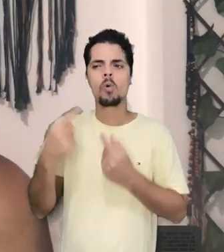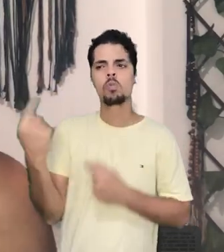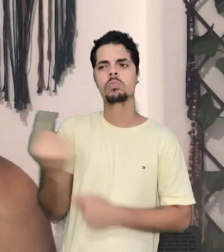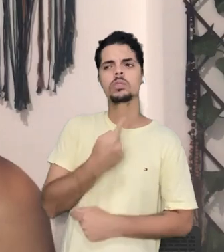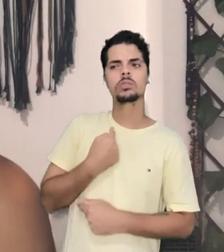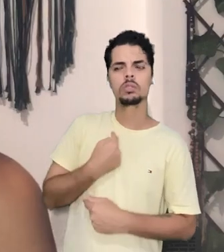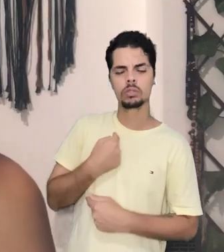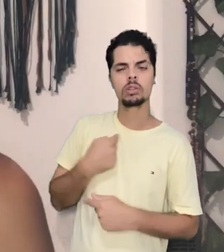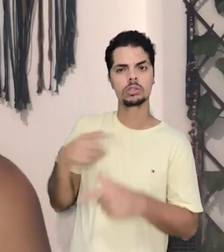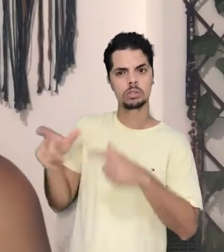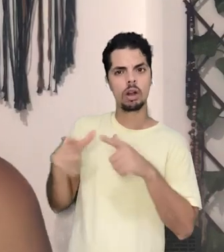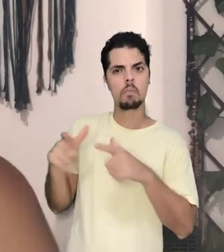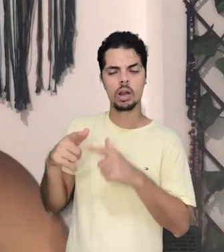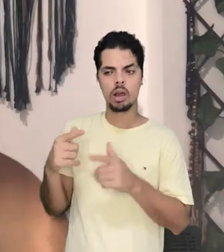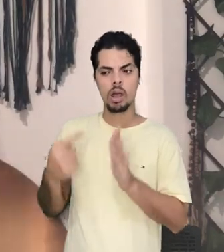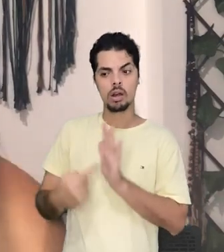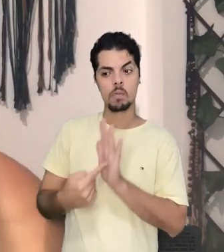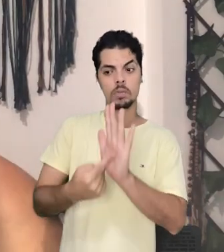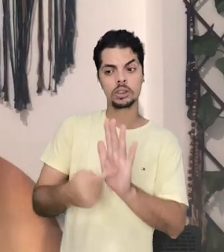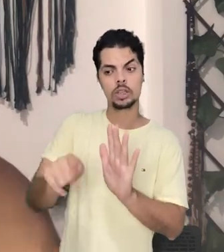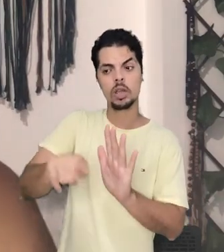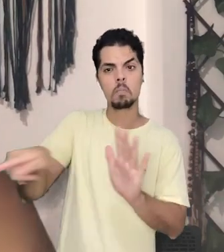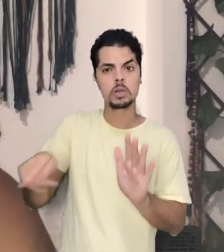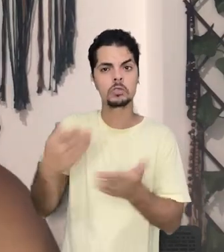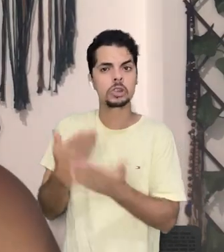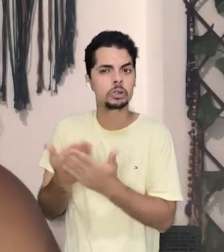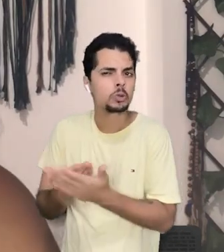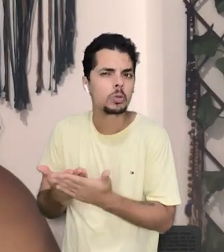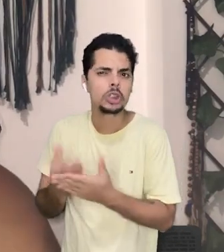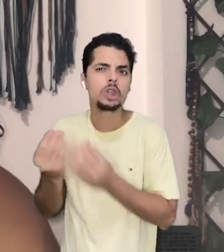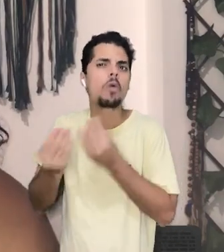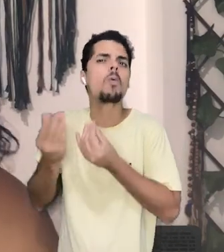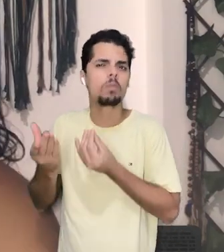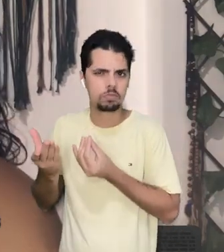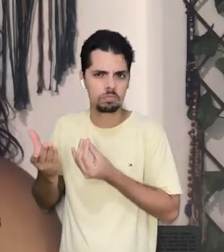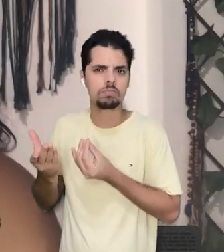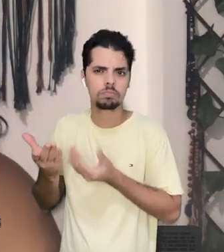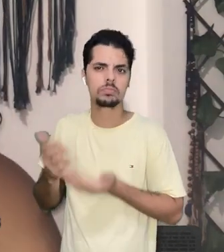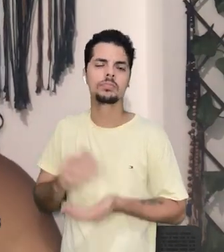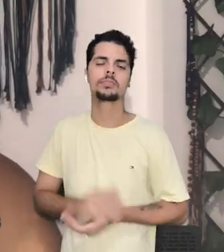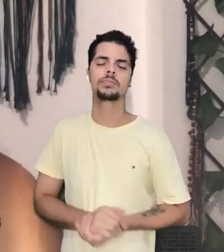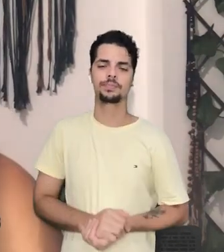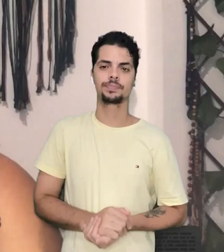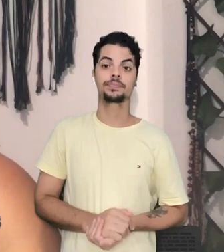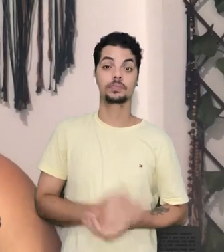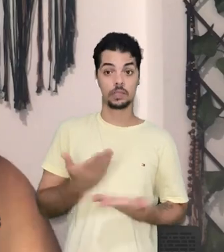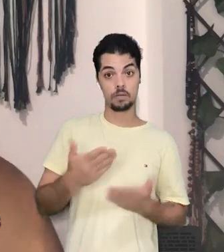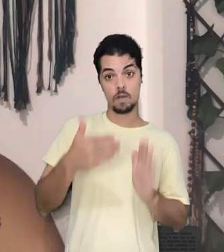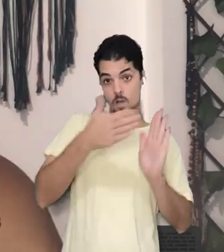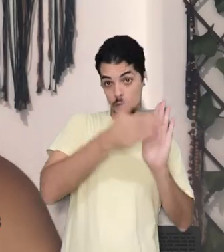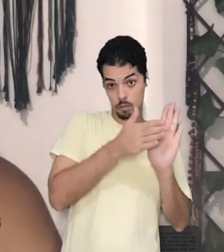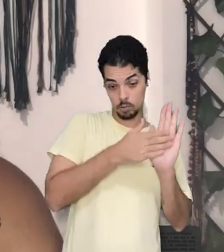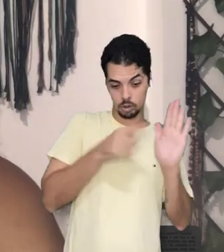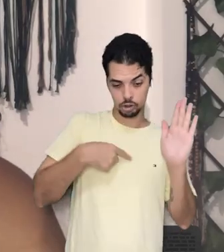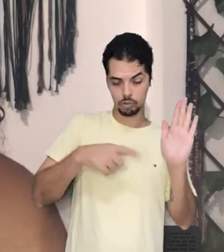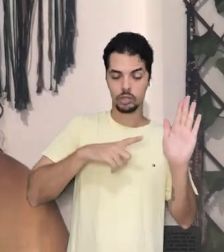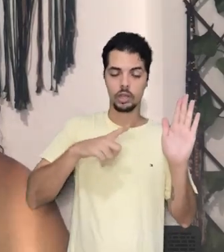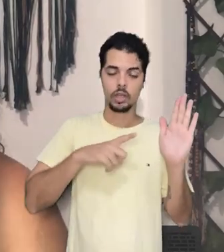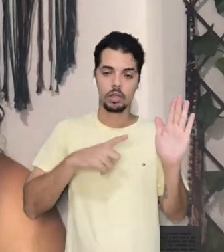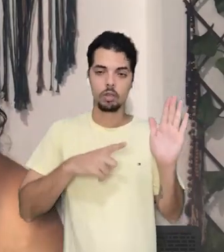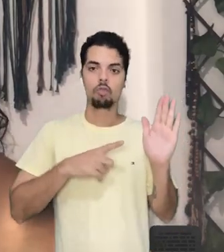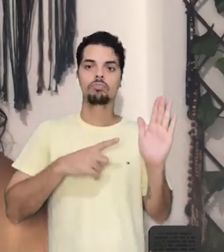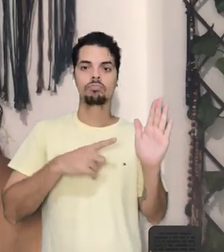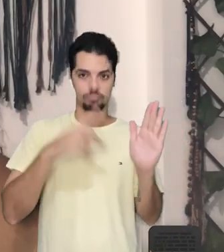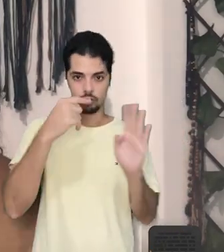nós podemos trabalhar essas questões em sala de aula? Bem, eu quero aqui propor algumas possibilidades